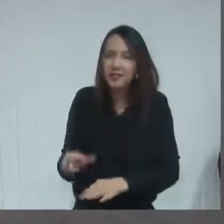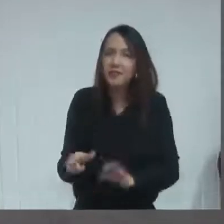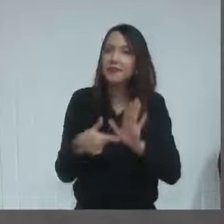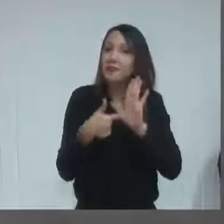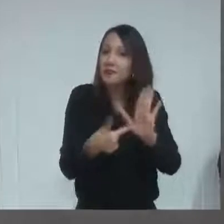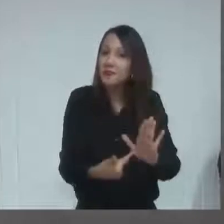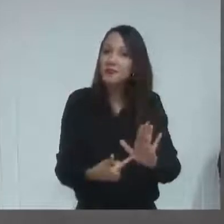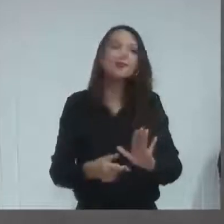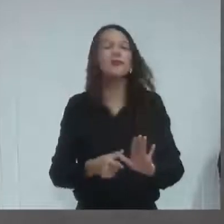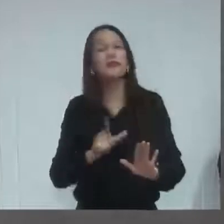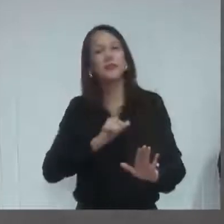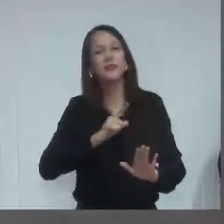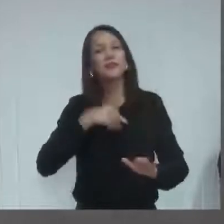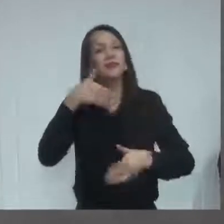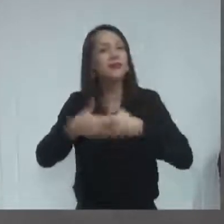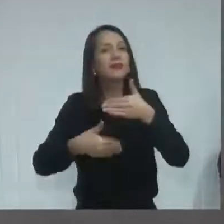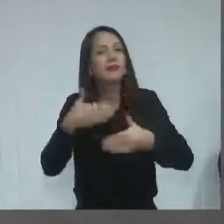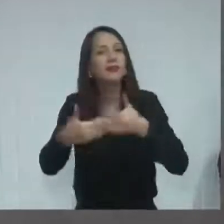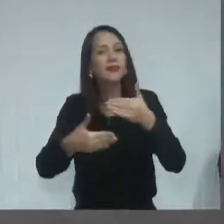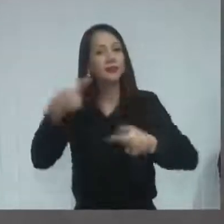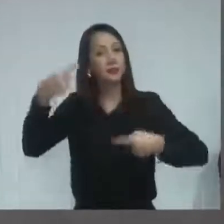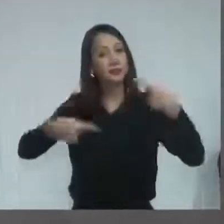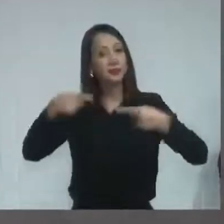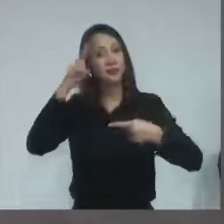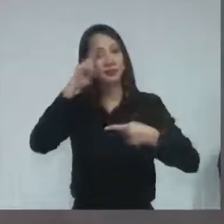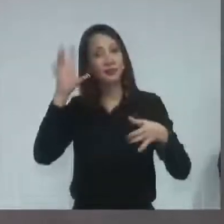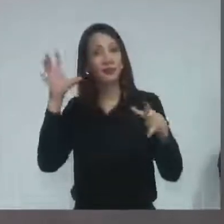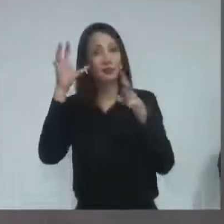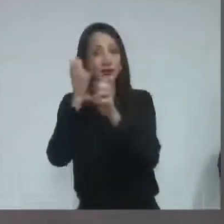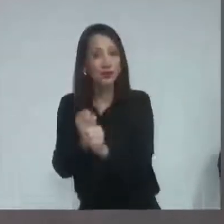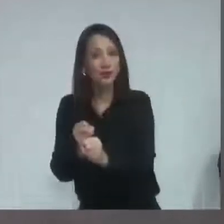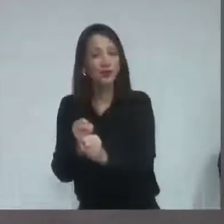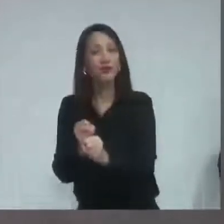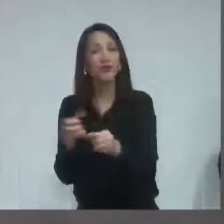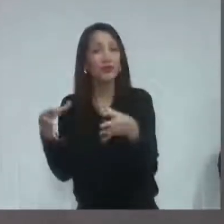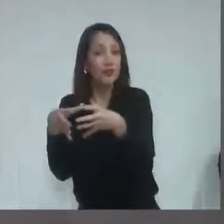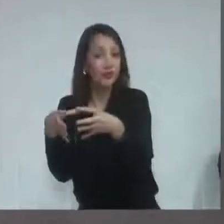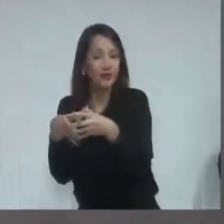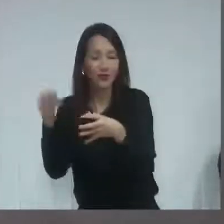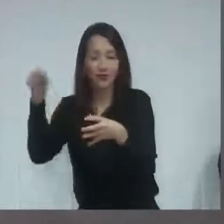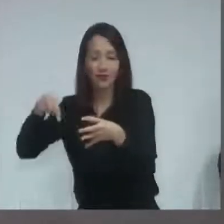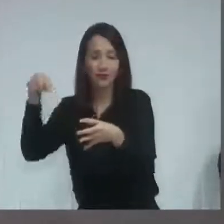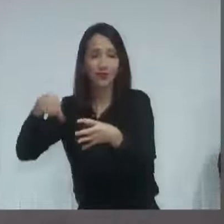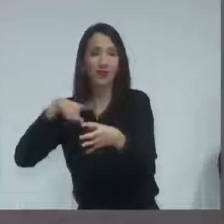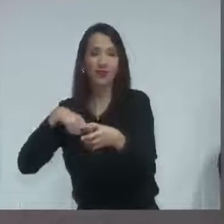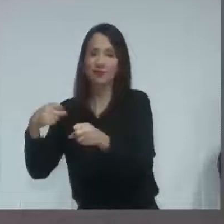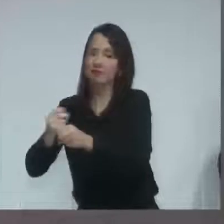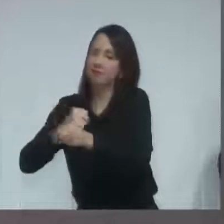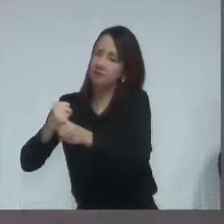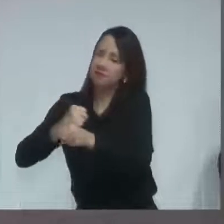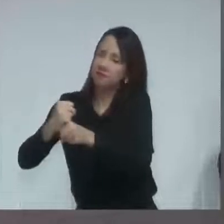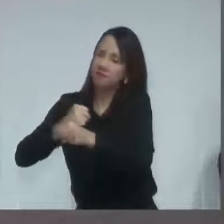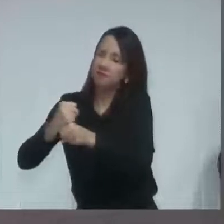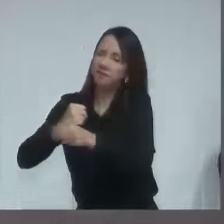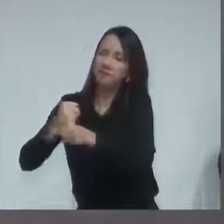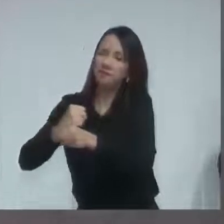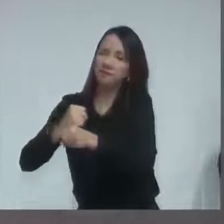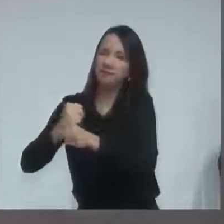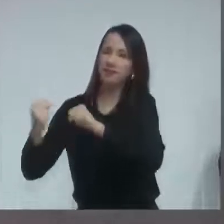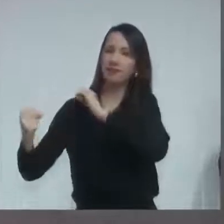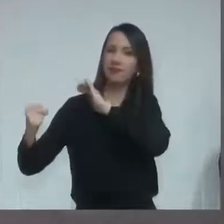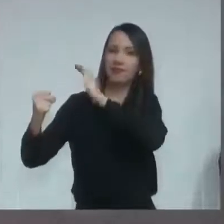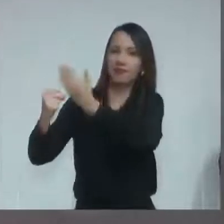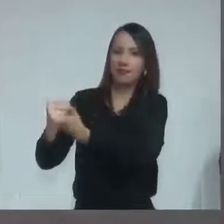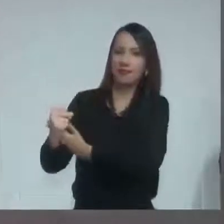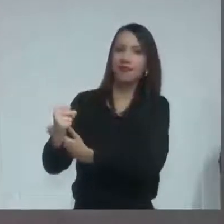expressão de um processo político histórico de um grupo que está há muitos anos no poder, né? E